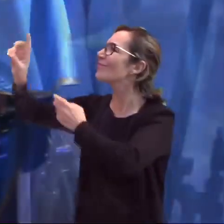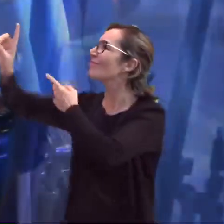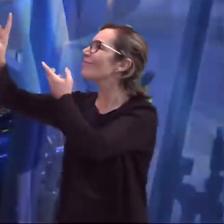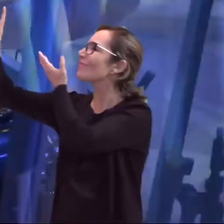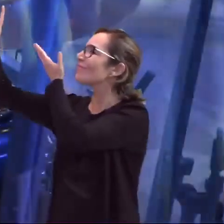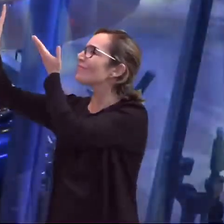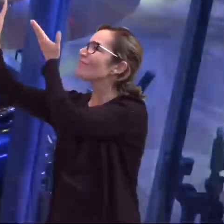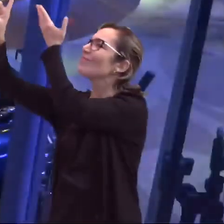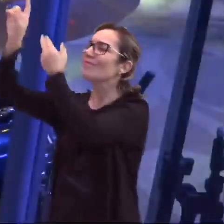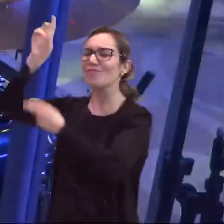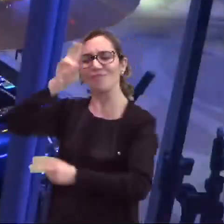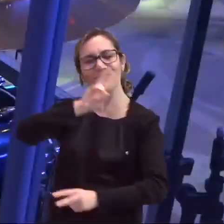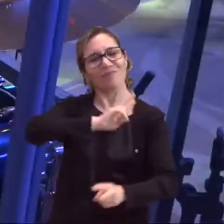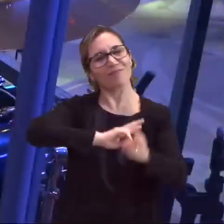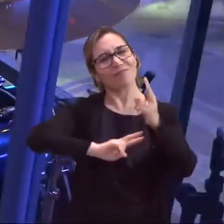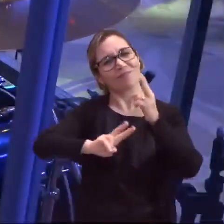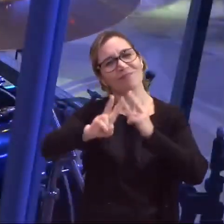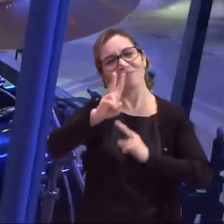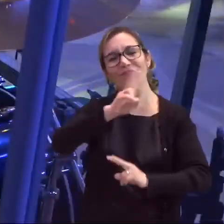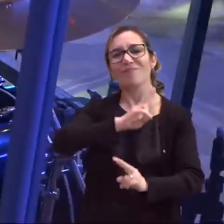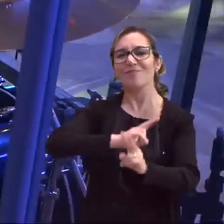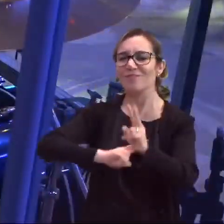E aí